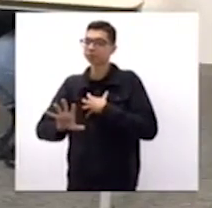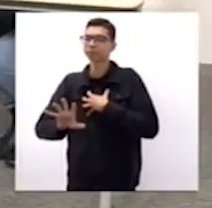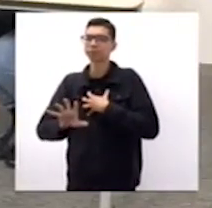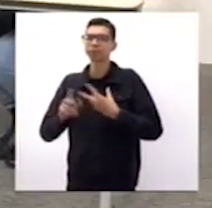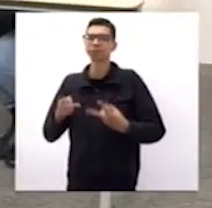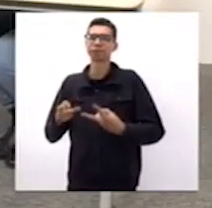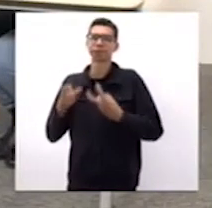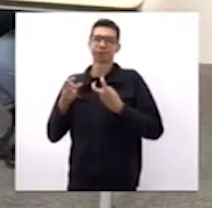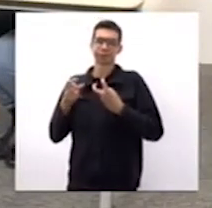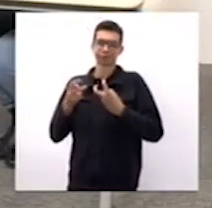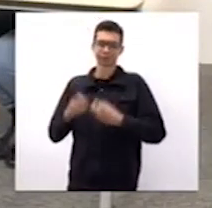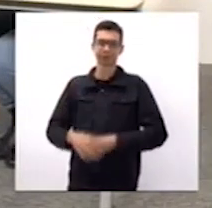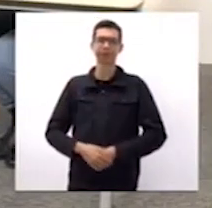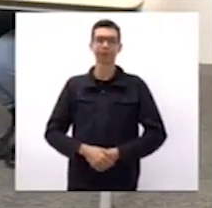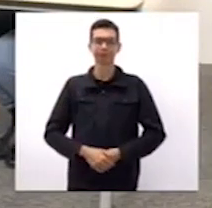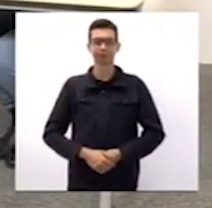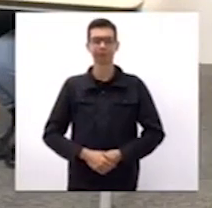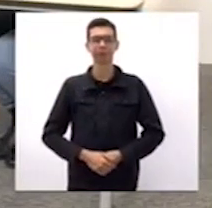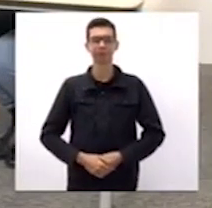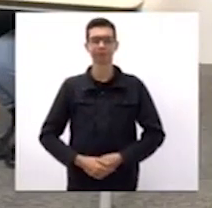ambiente...